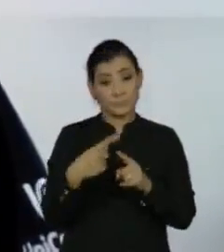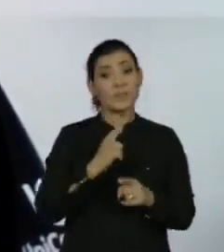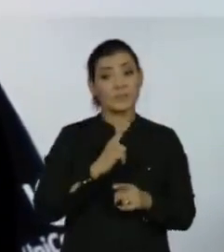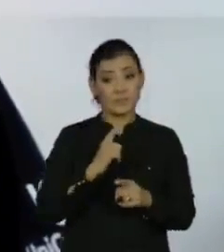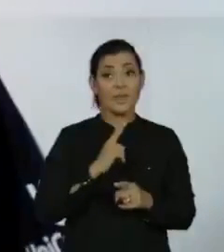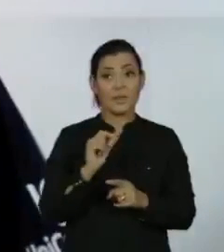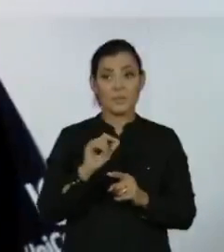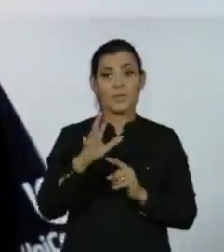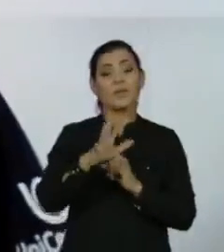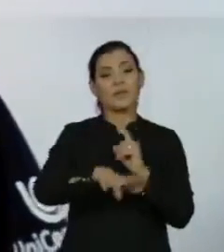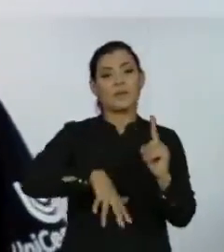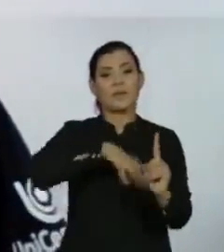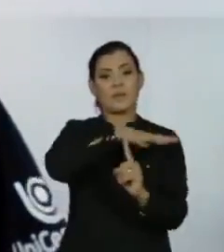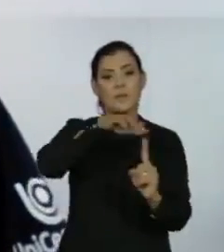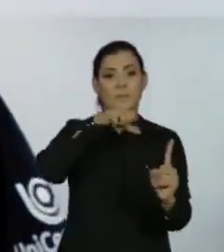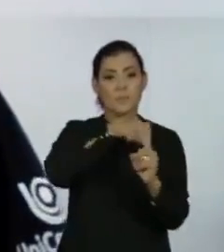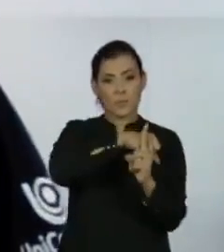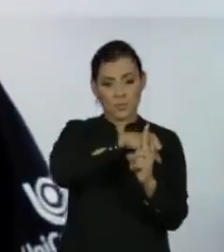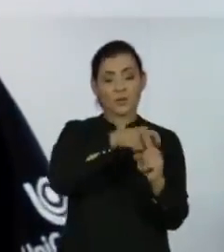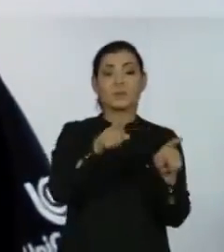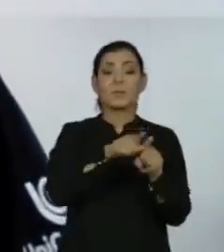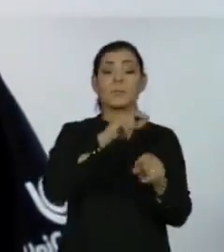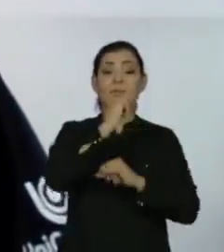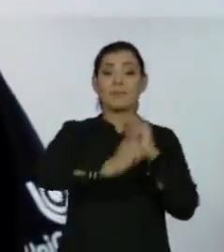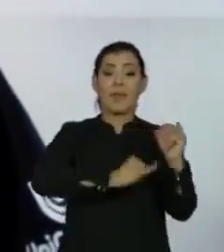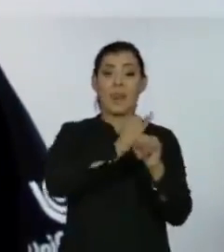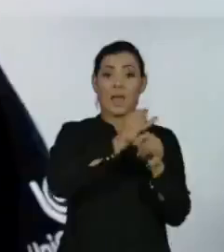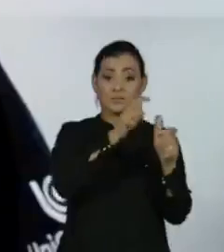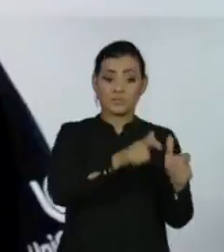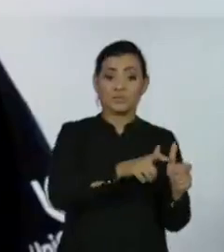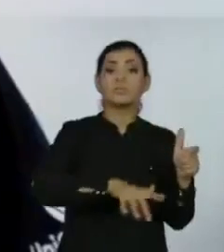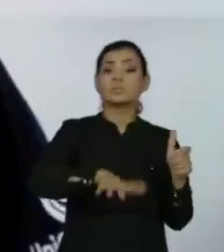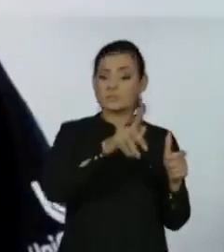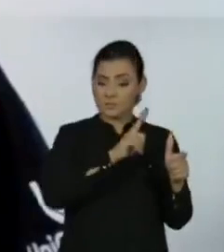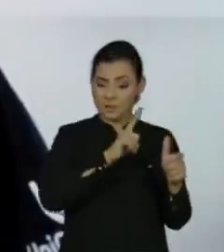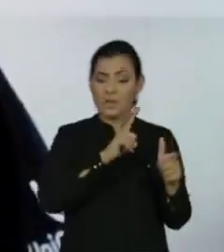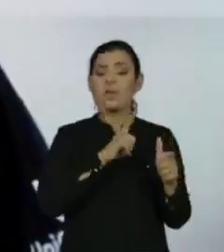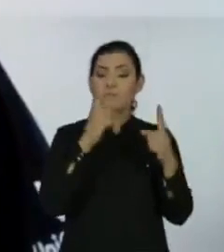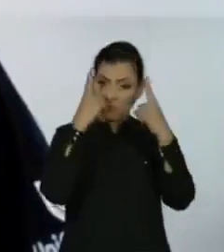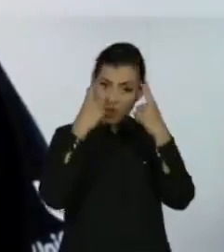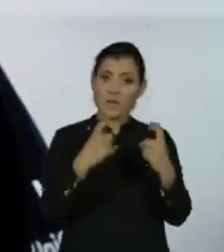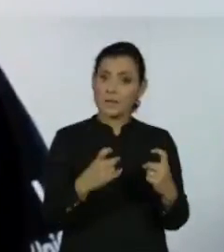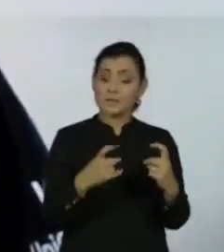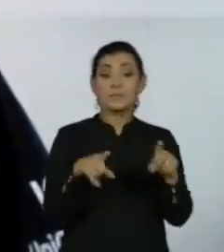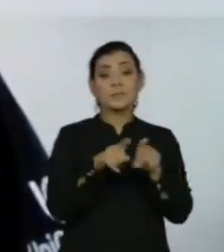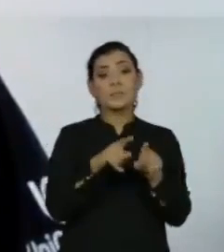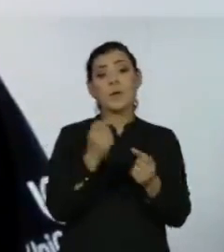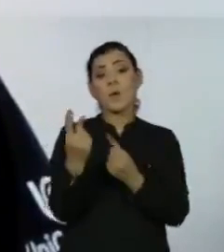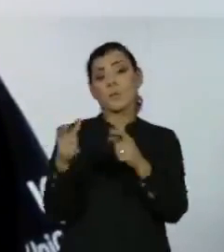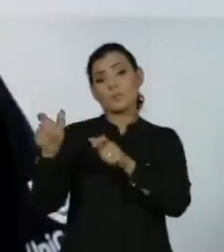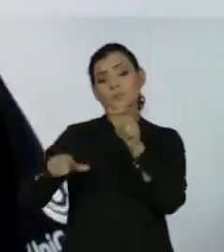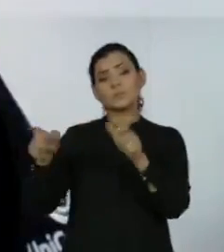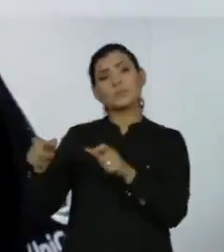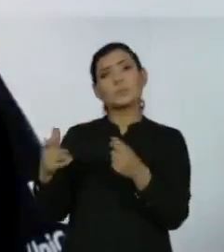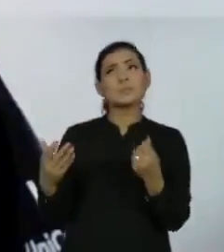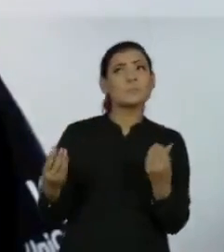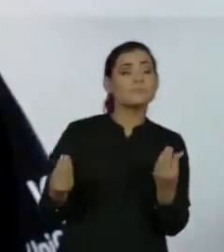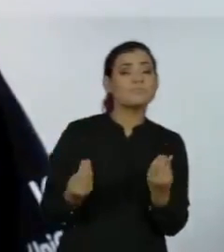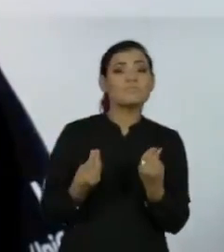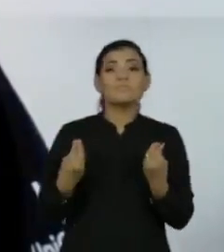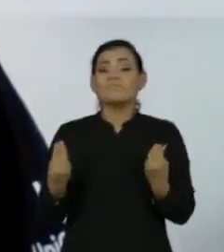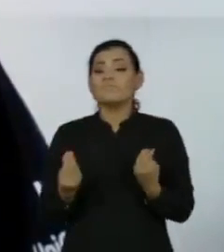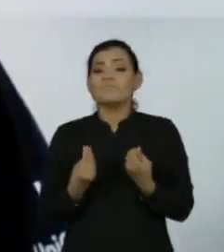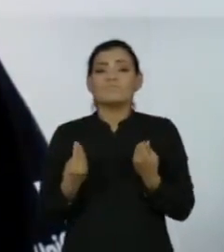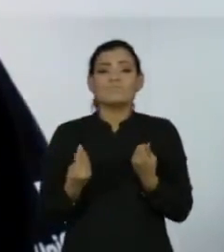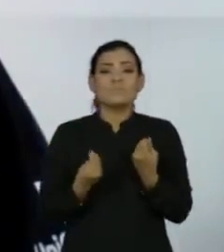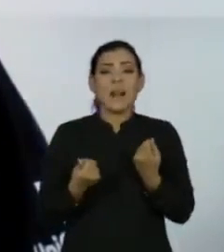temos o cyberbullying. Então há uma violência nos espaços de internet e nós conhecemos que muitas vezes as pessoas se tornam ou